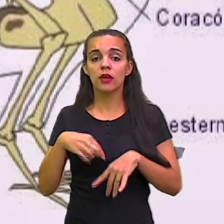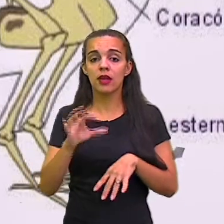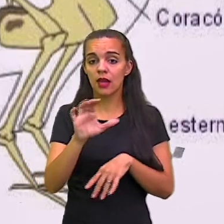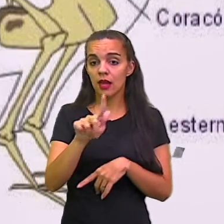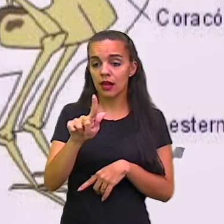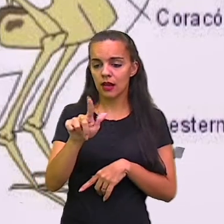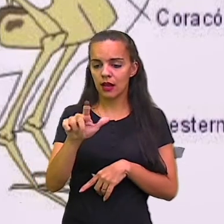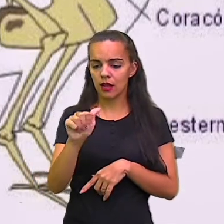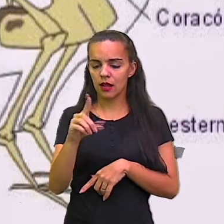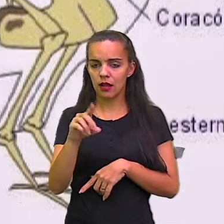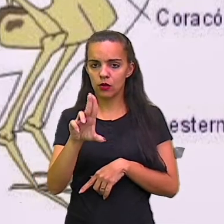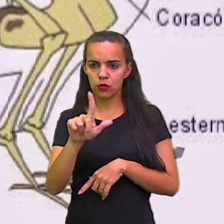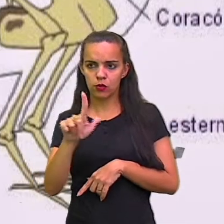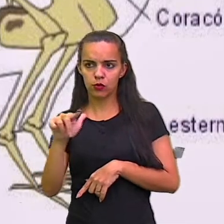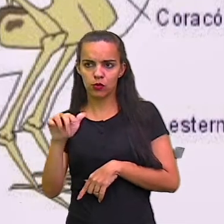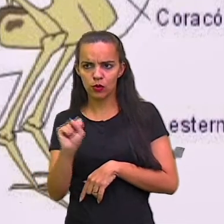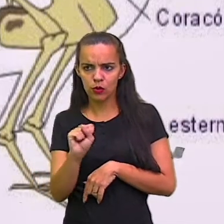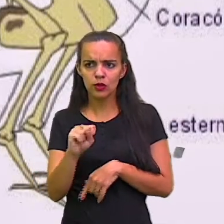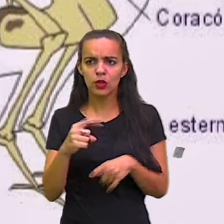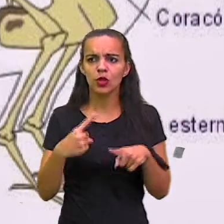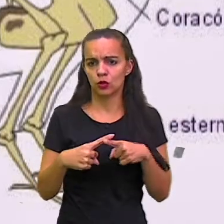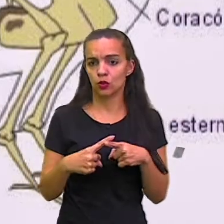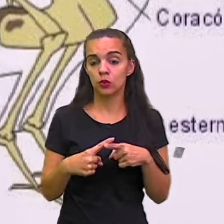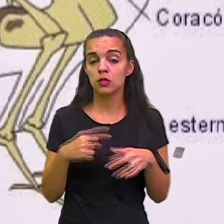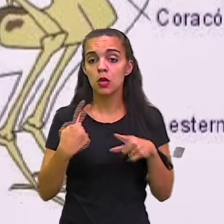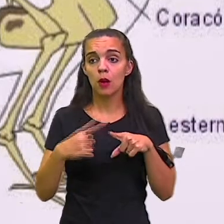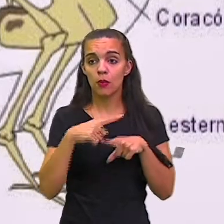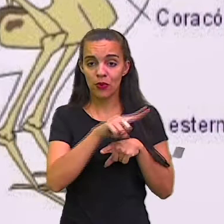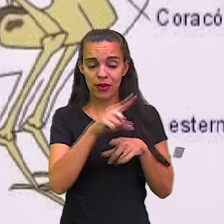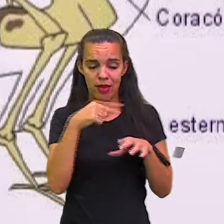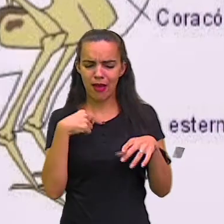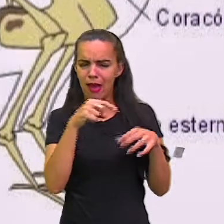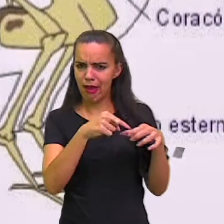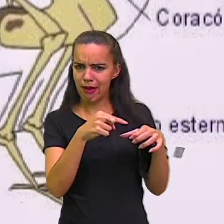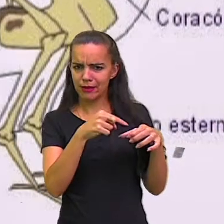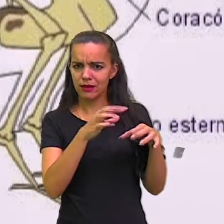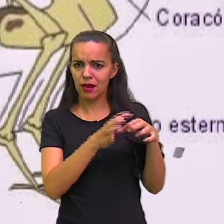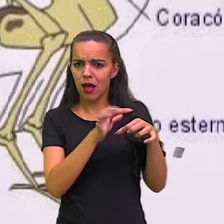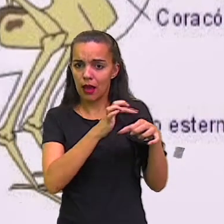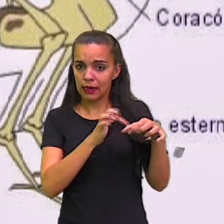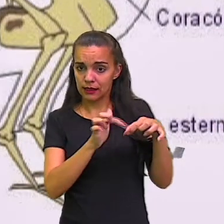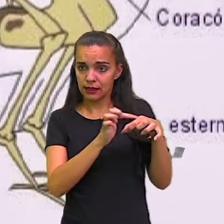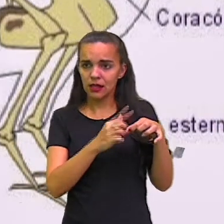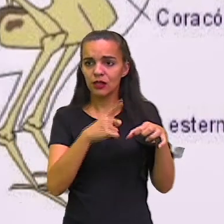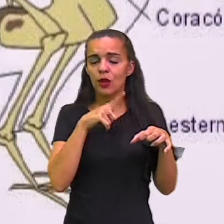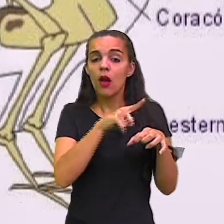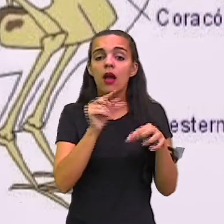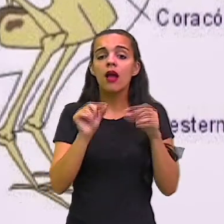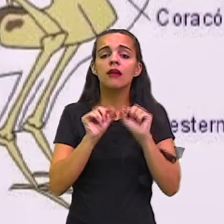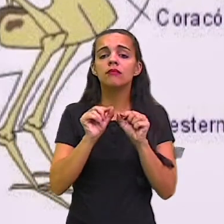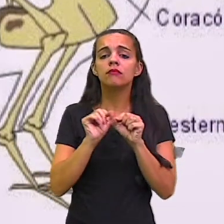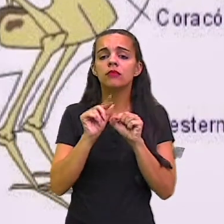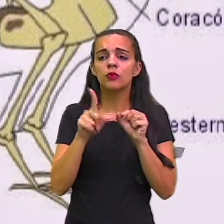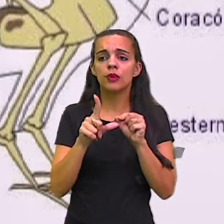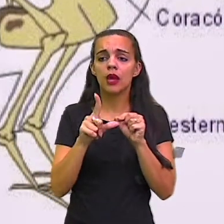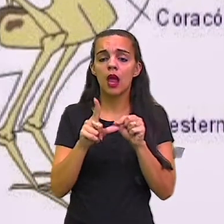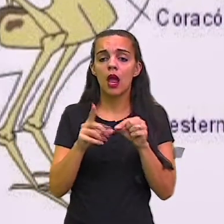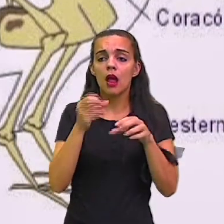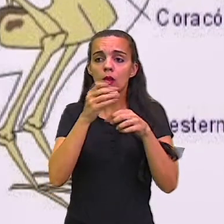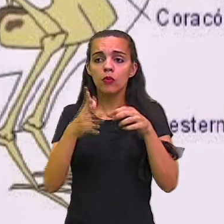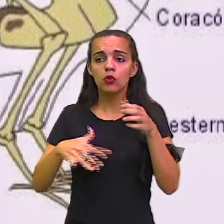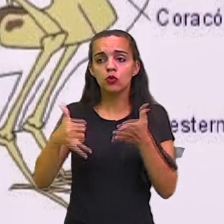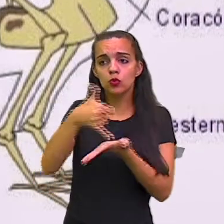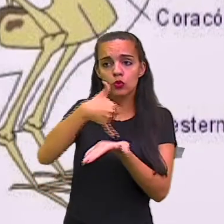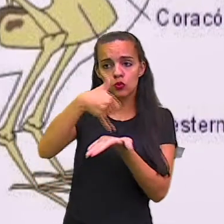O que diminui a possibilidade dela se desidratar em na existe a presença de uma